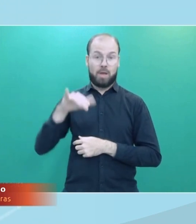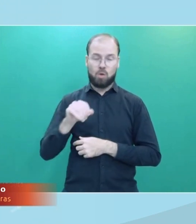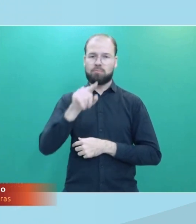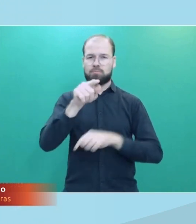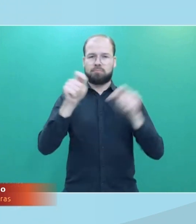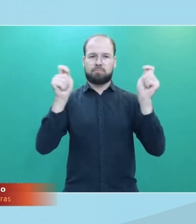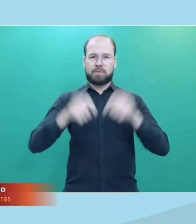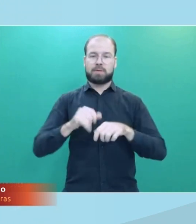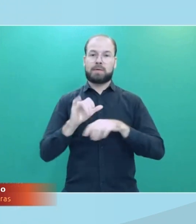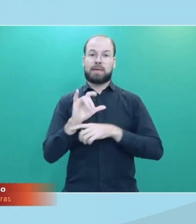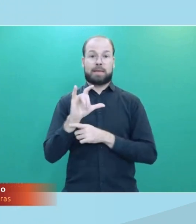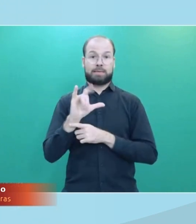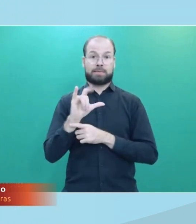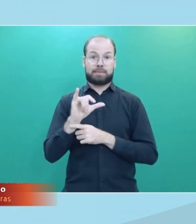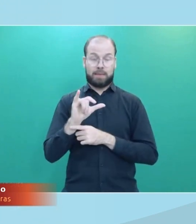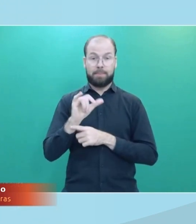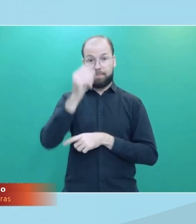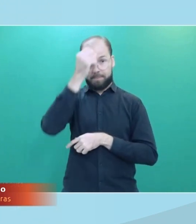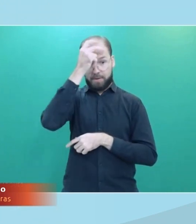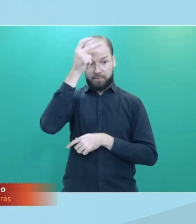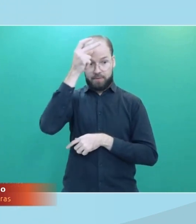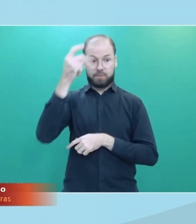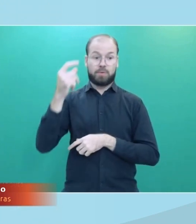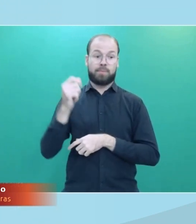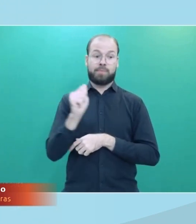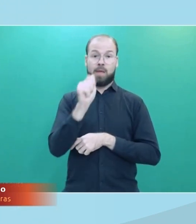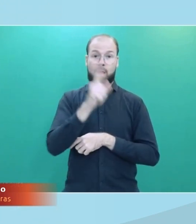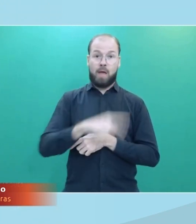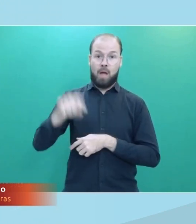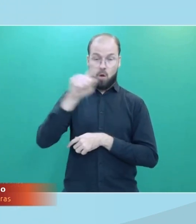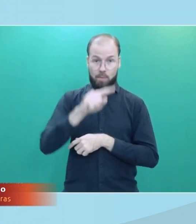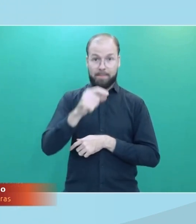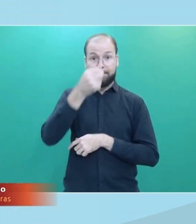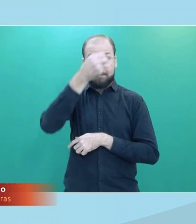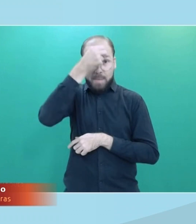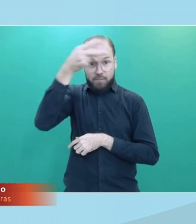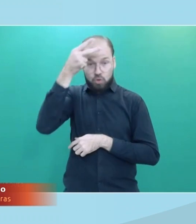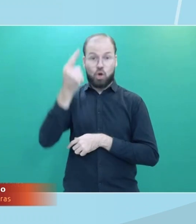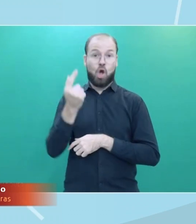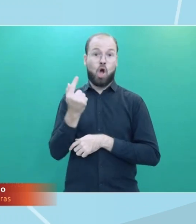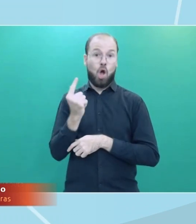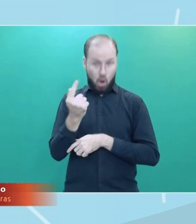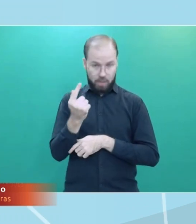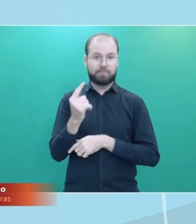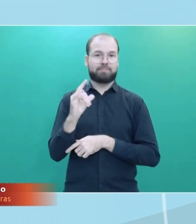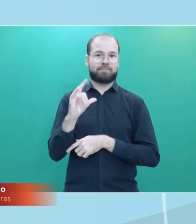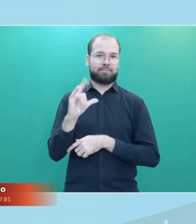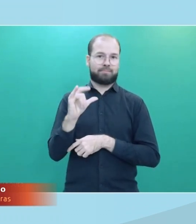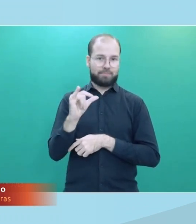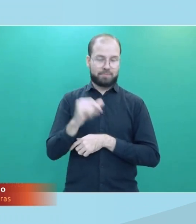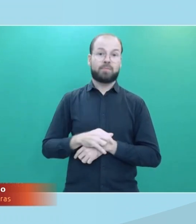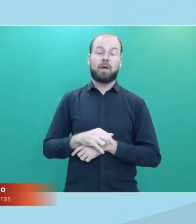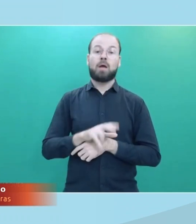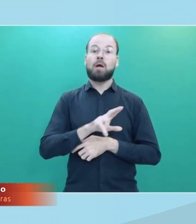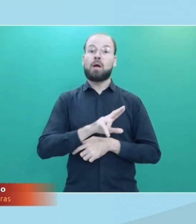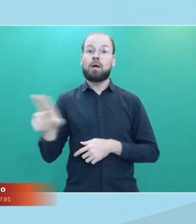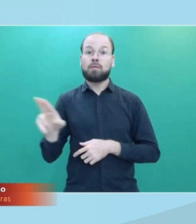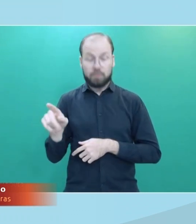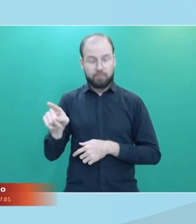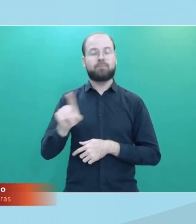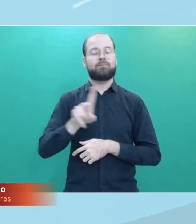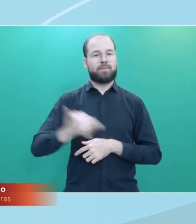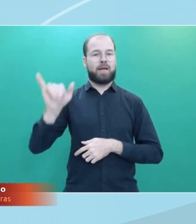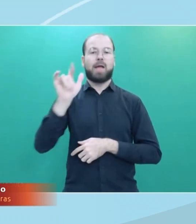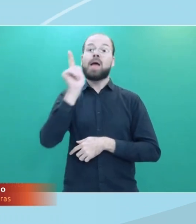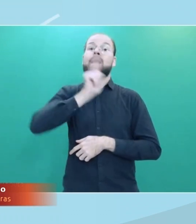da Prefeitura, que é @Prefeitura de Goiânia, @Prefeitura de Goiânia. O nome do ganhador vai ser divulgado no